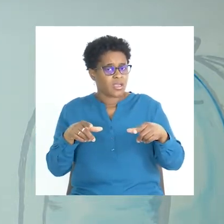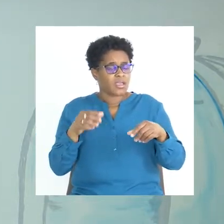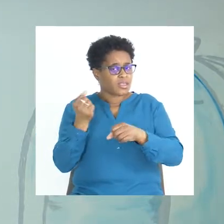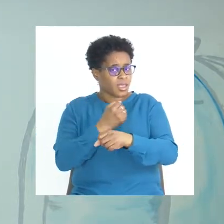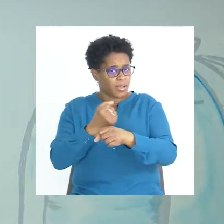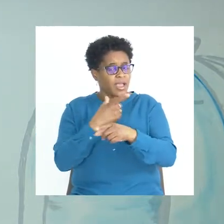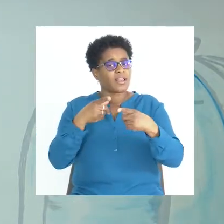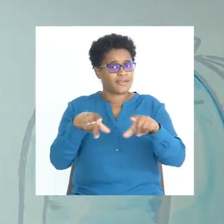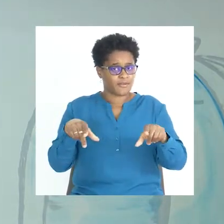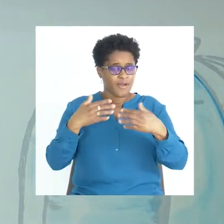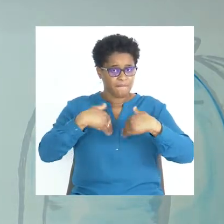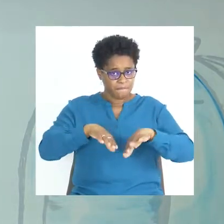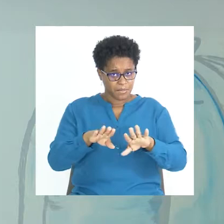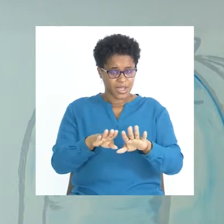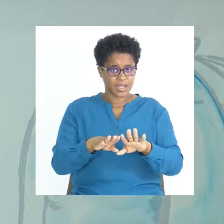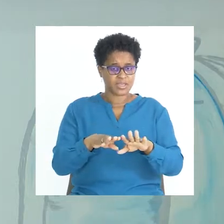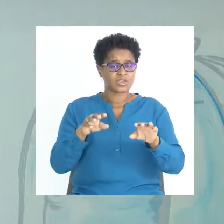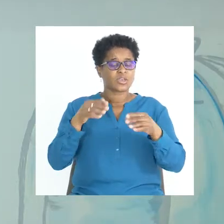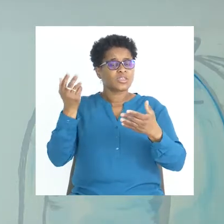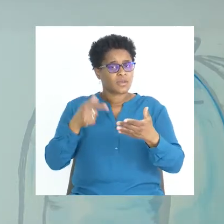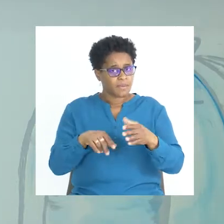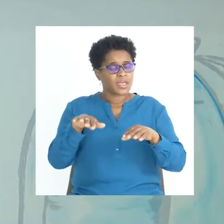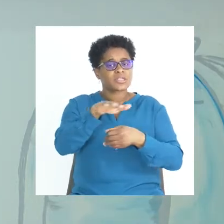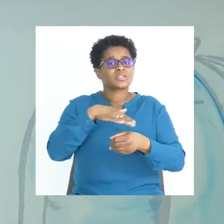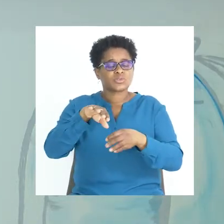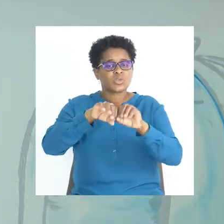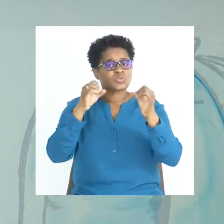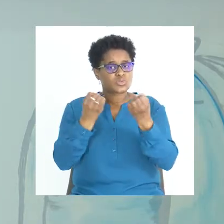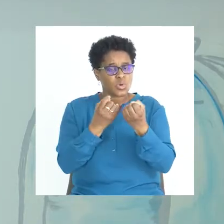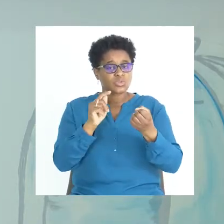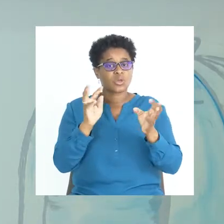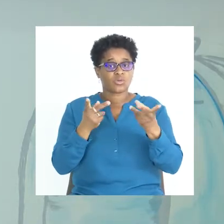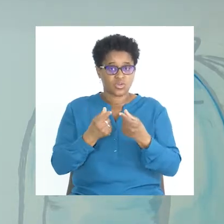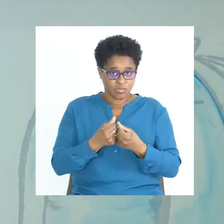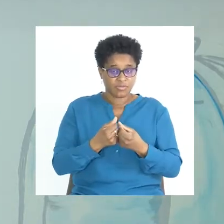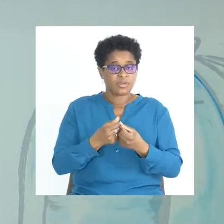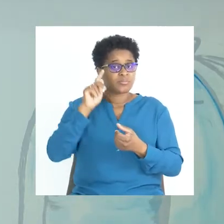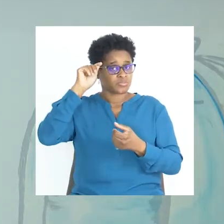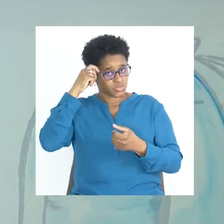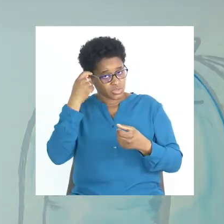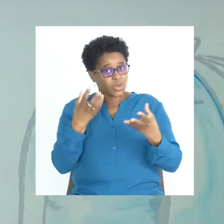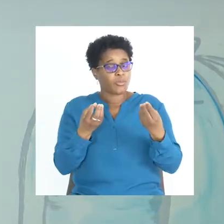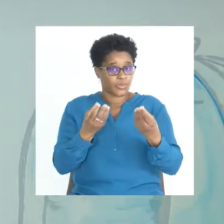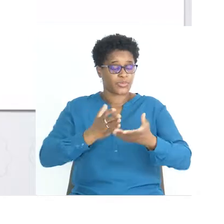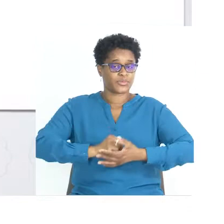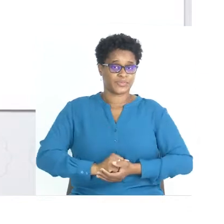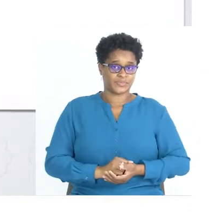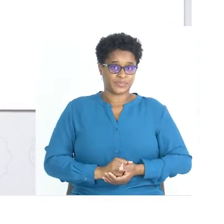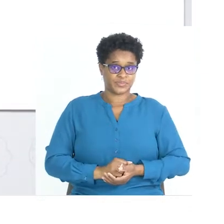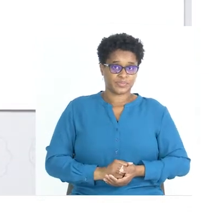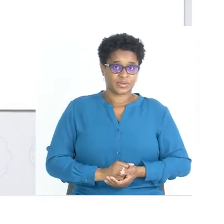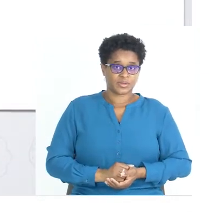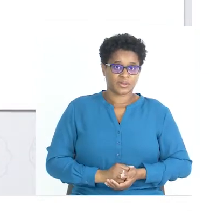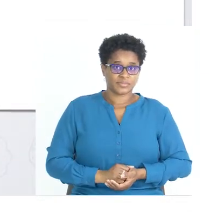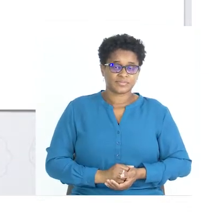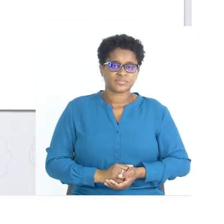trabalhar a língua. Mas o meio socioeconómico também afeta e muito.